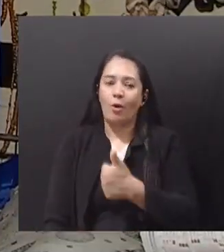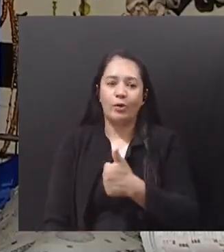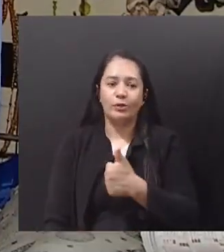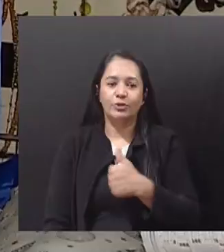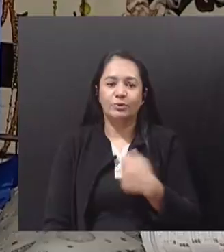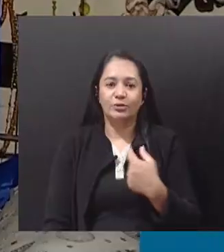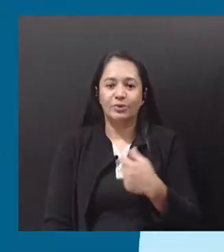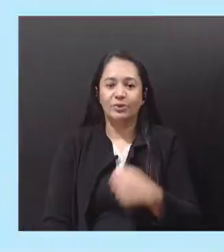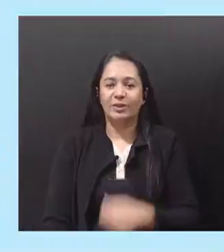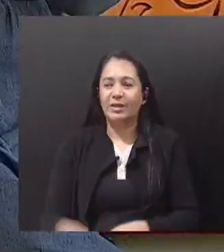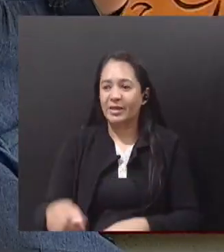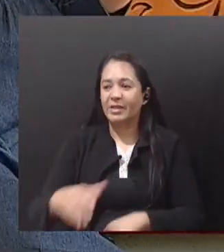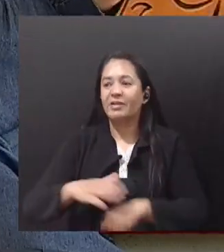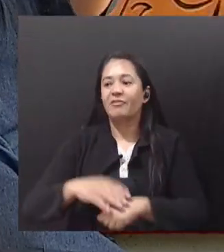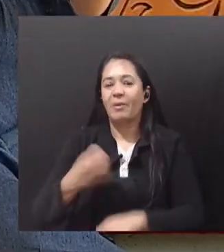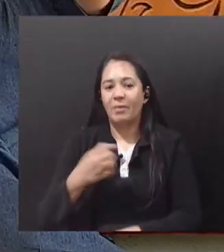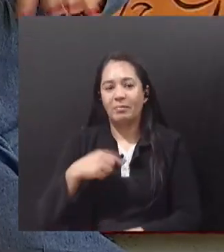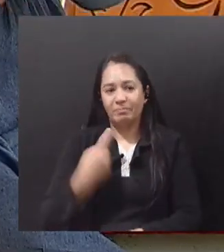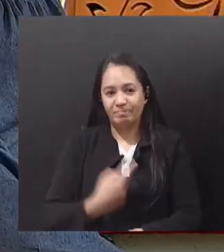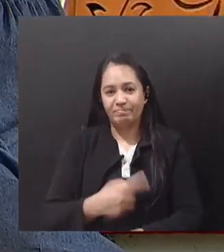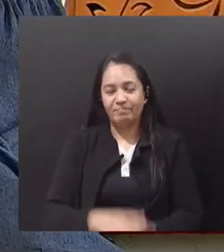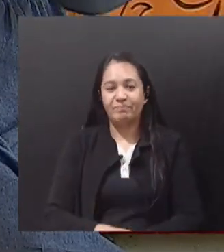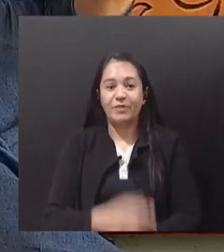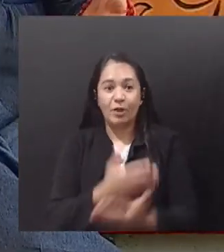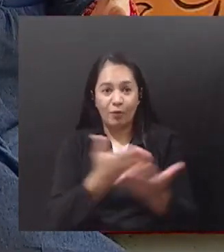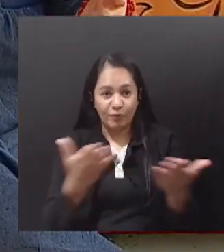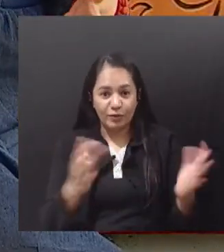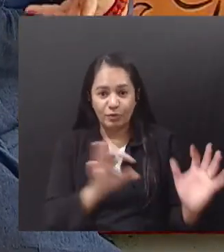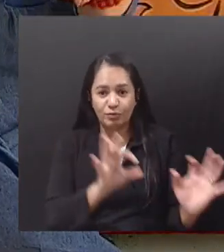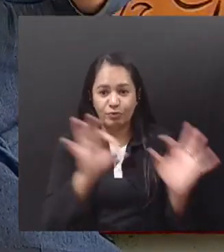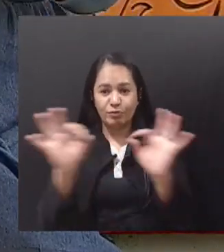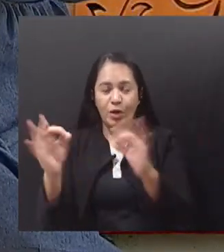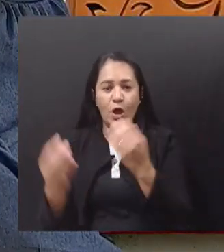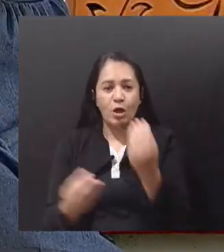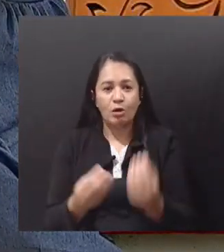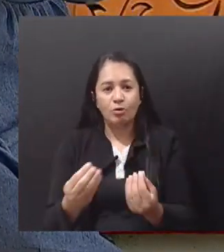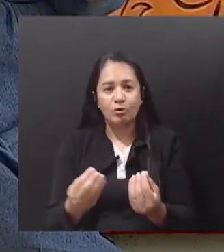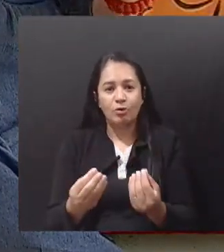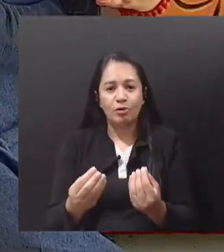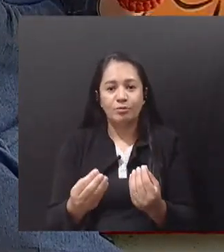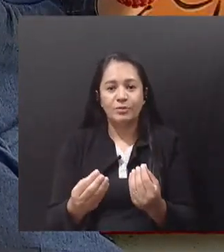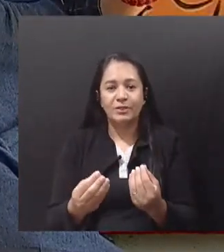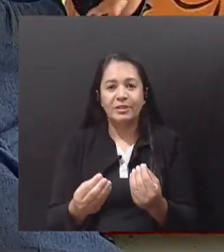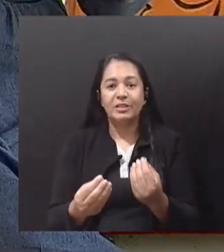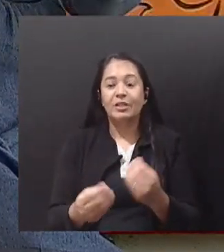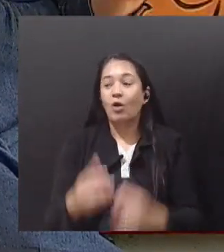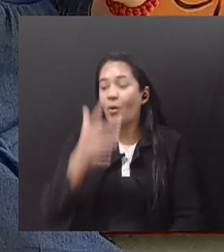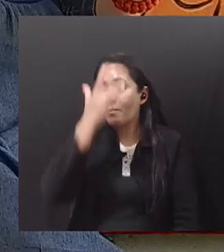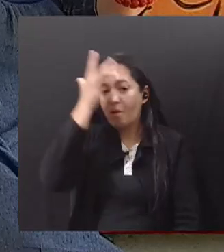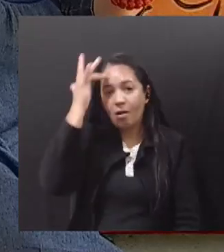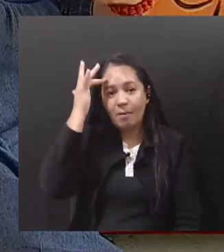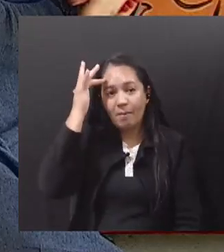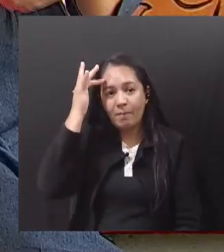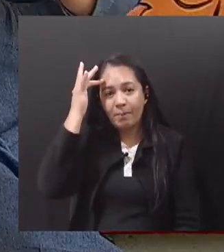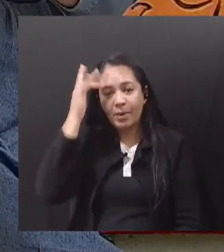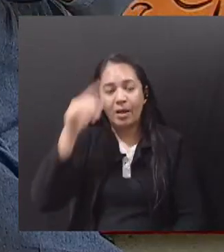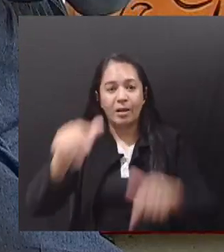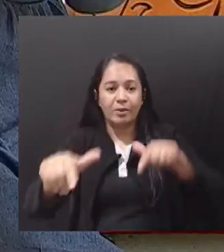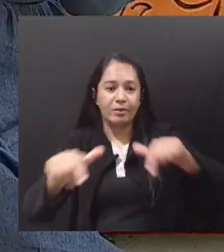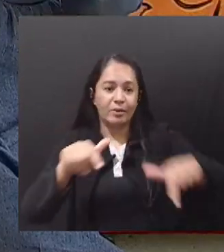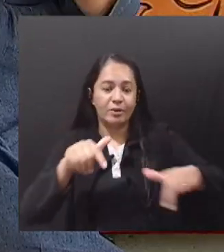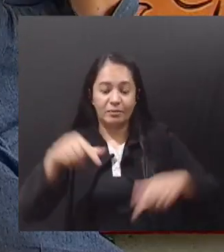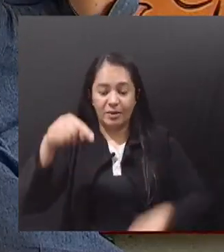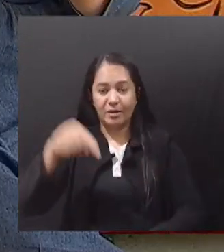eles estão fazendo bem para nós. E você que viu aí como funciona o brechó e como as pessoas trabalham aqui com